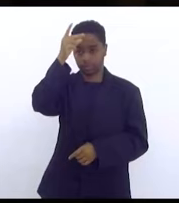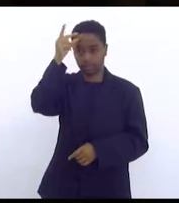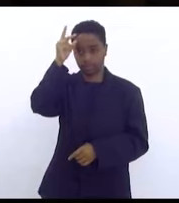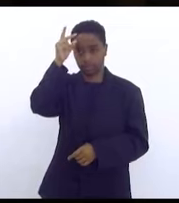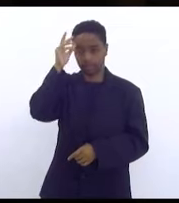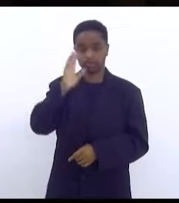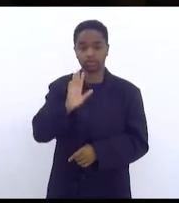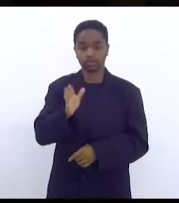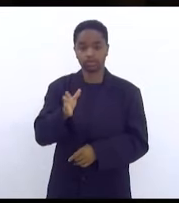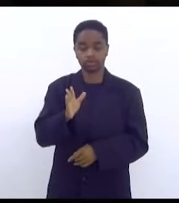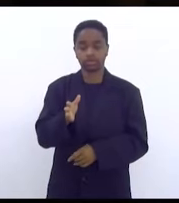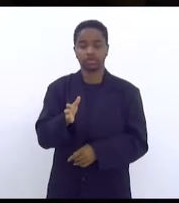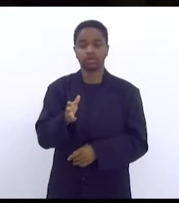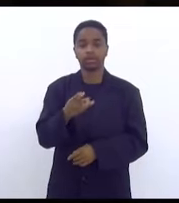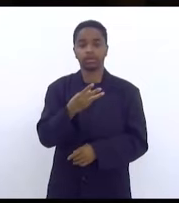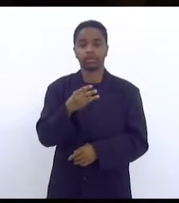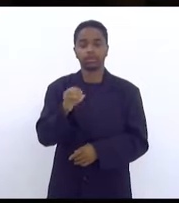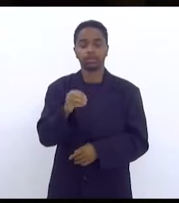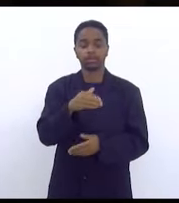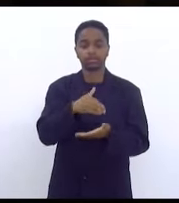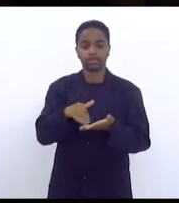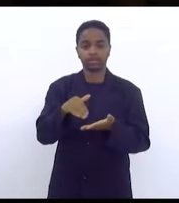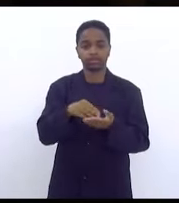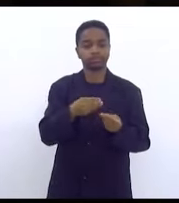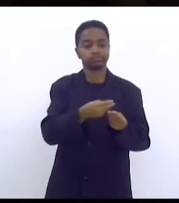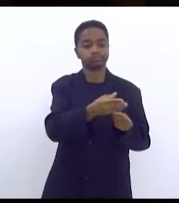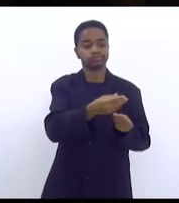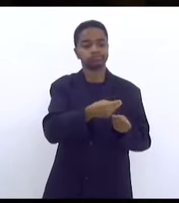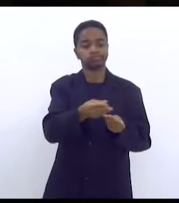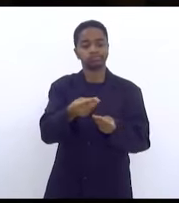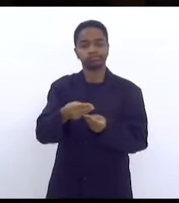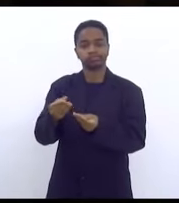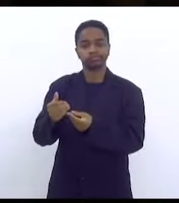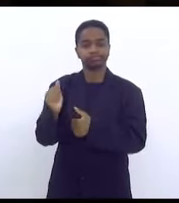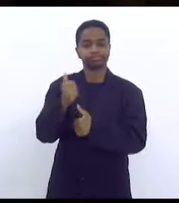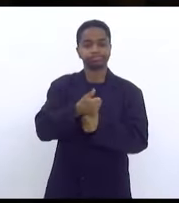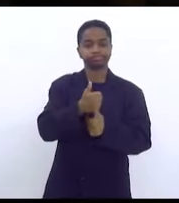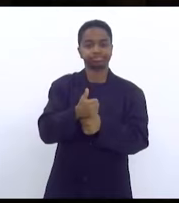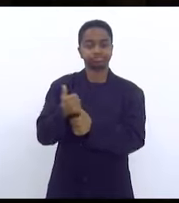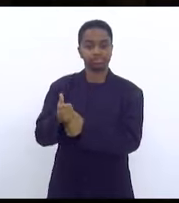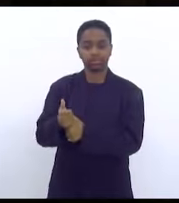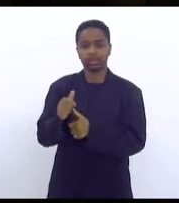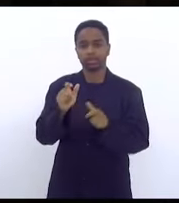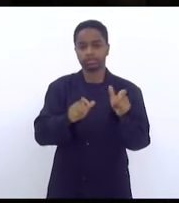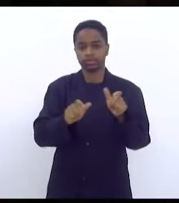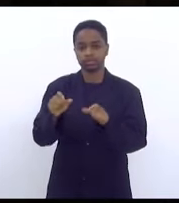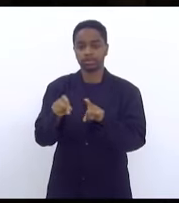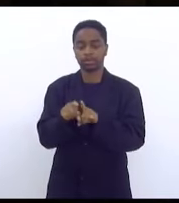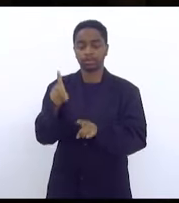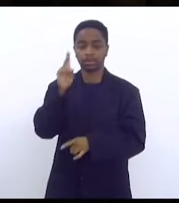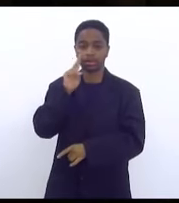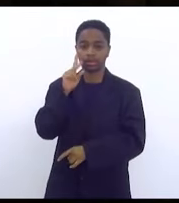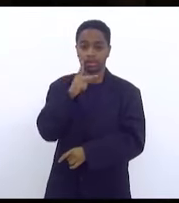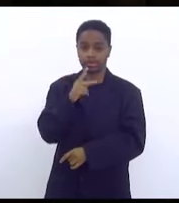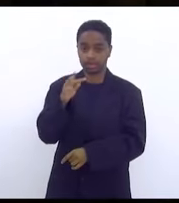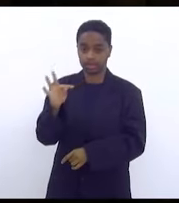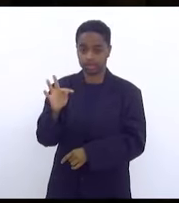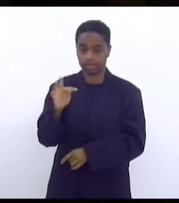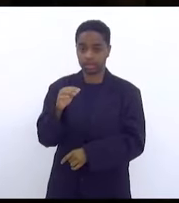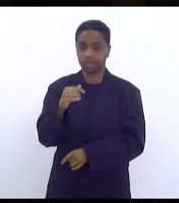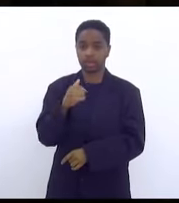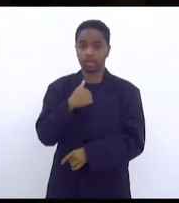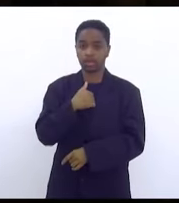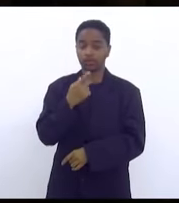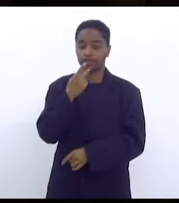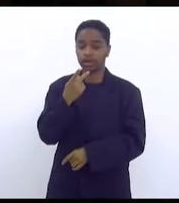mais de 30 secretarias para os seus apaniguados. Lembrando que o PT, que eu chamo de PB, o Partido